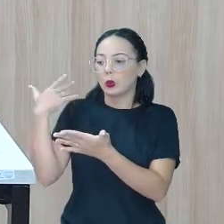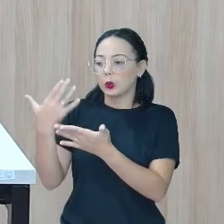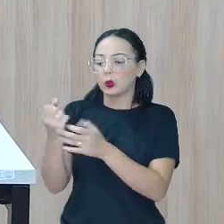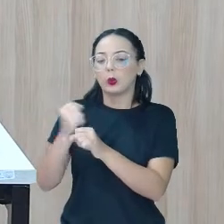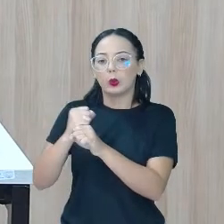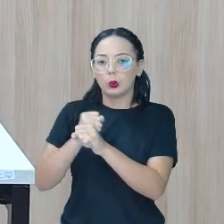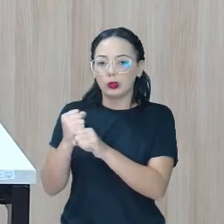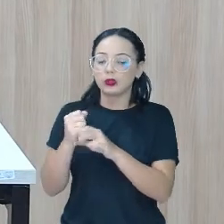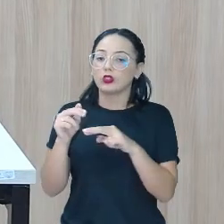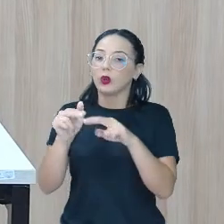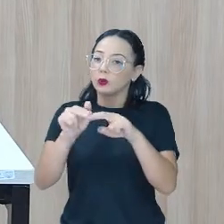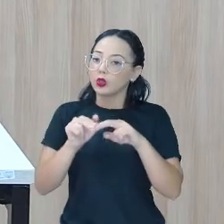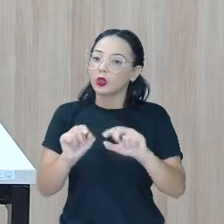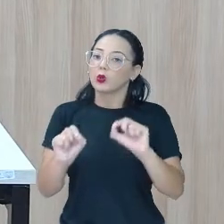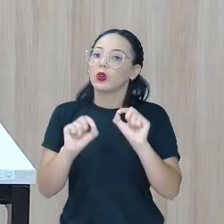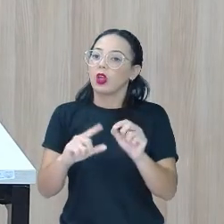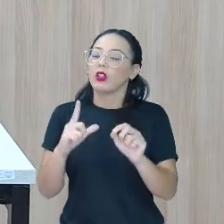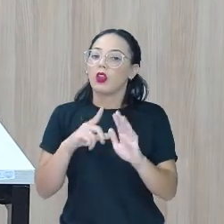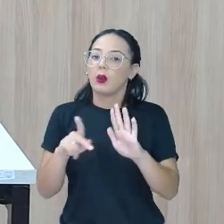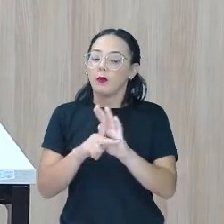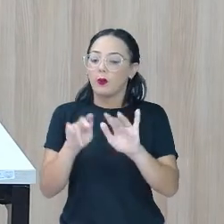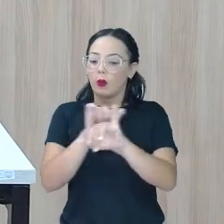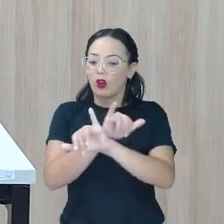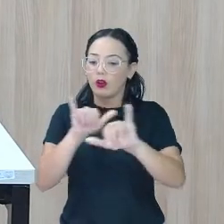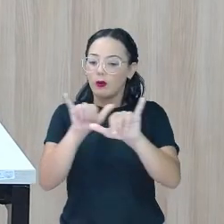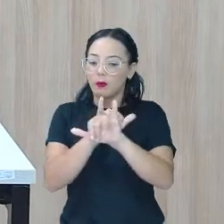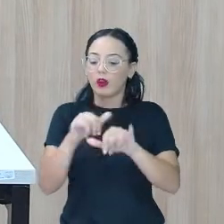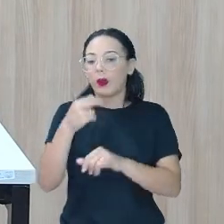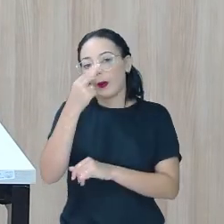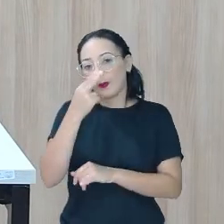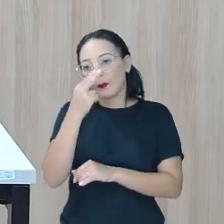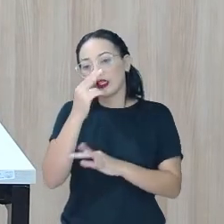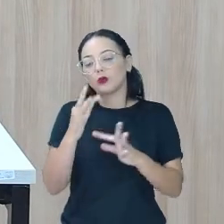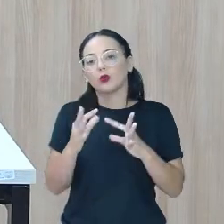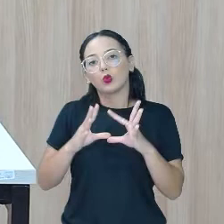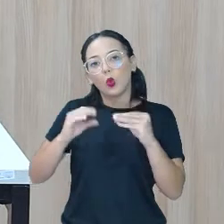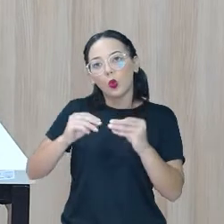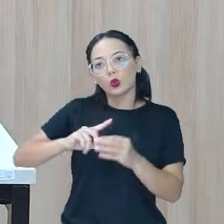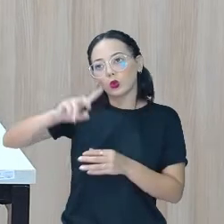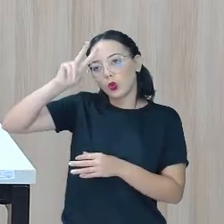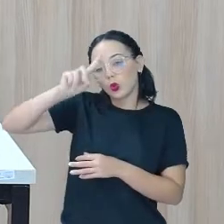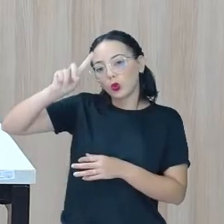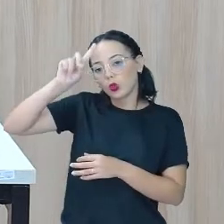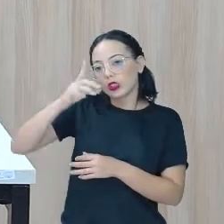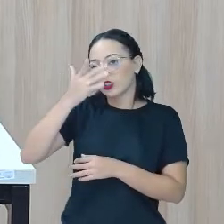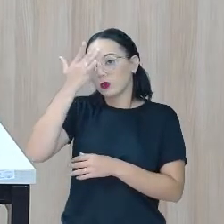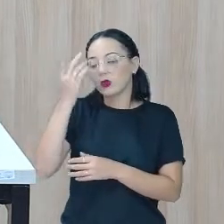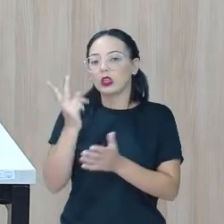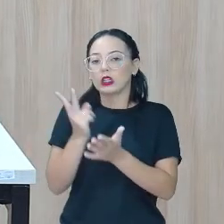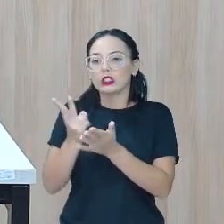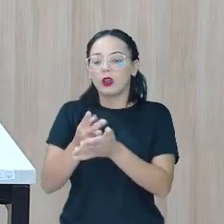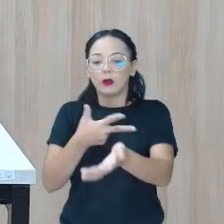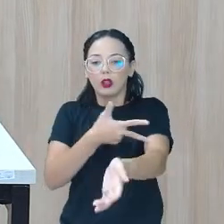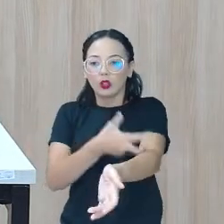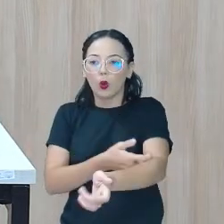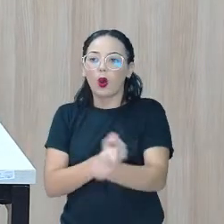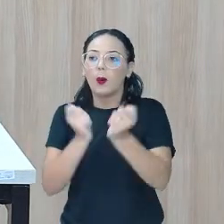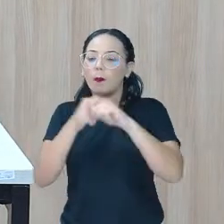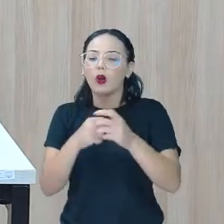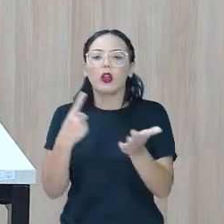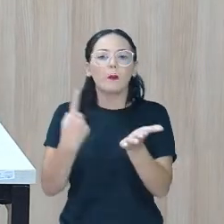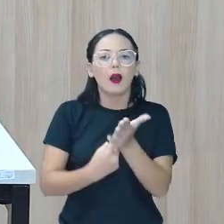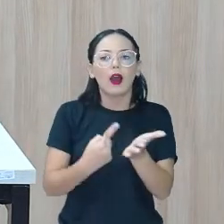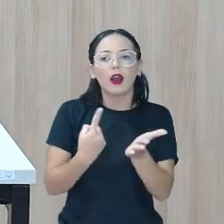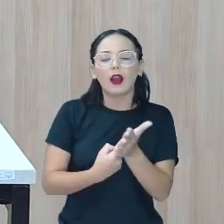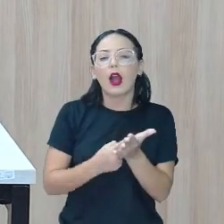passados. Então, existe aí essa campanha, embora que todos os dias, para quem é o doador, né, ele pode agendar,